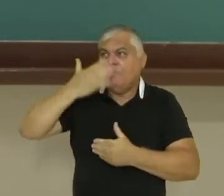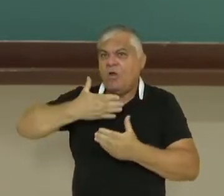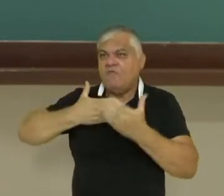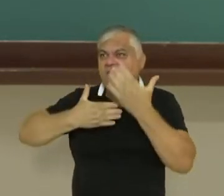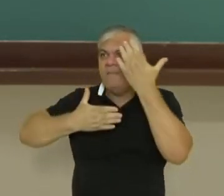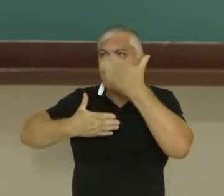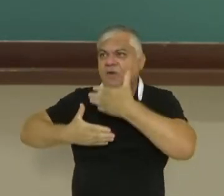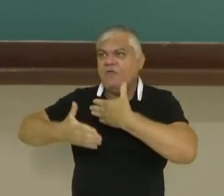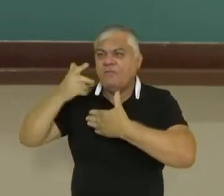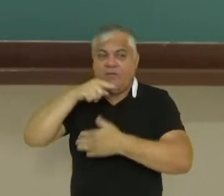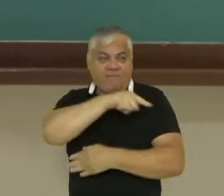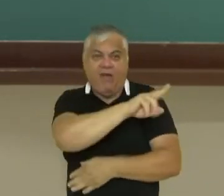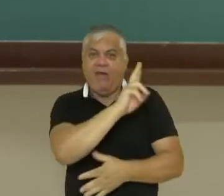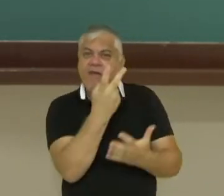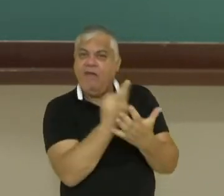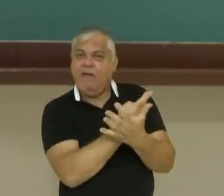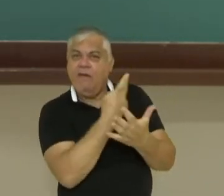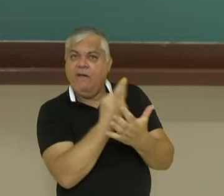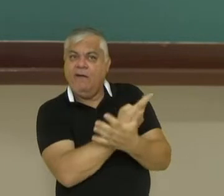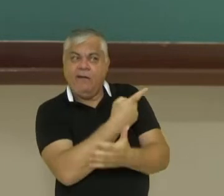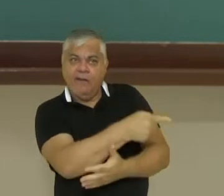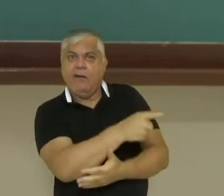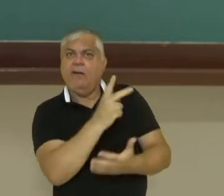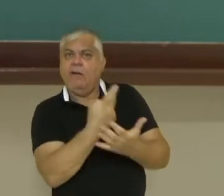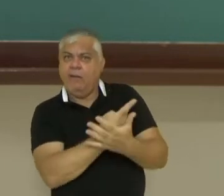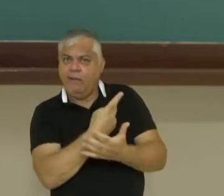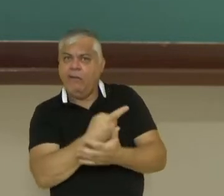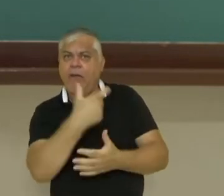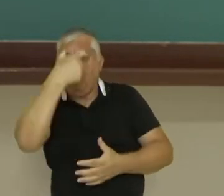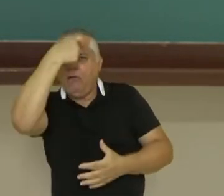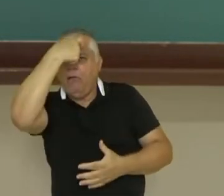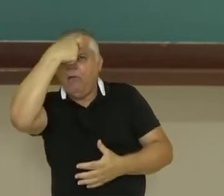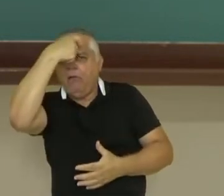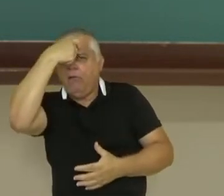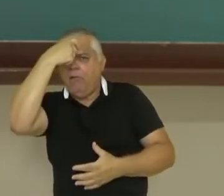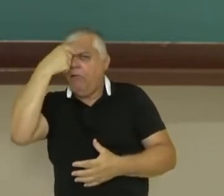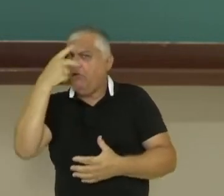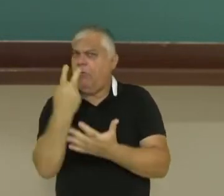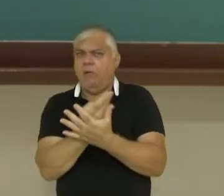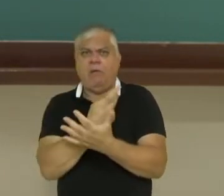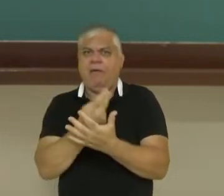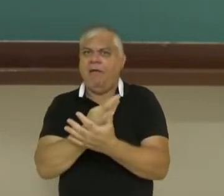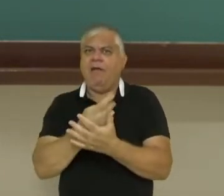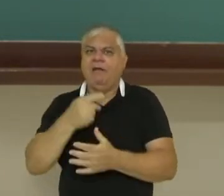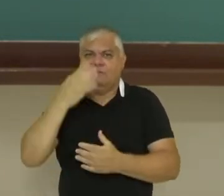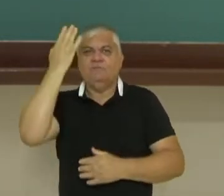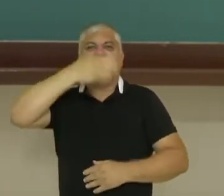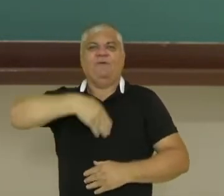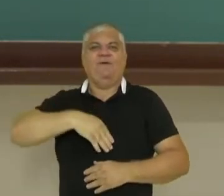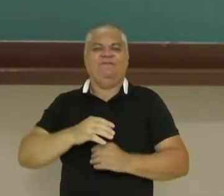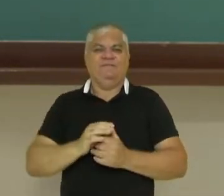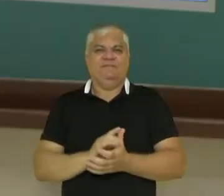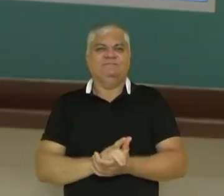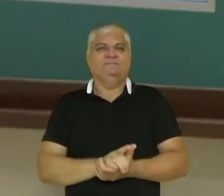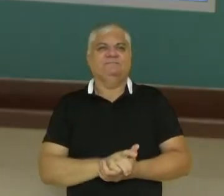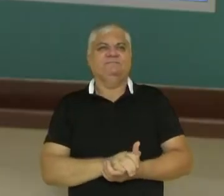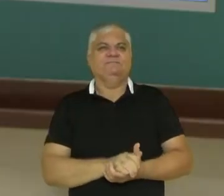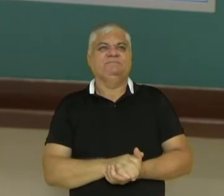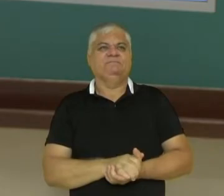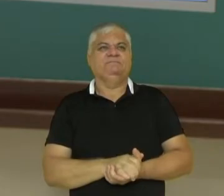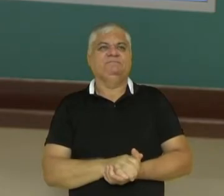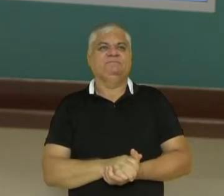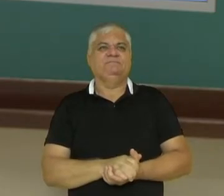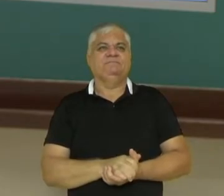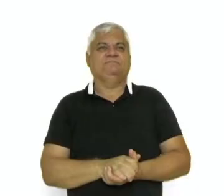maneira, usando a razão, começou a explicar de que não era bem assim. Beleza?